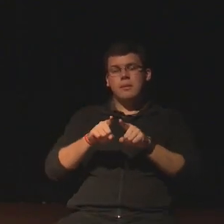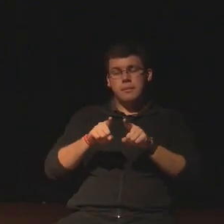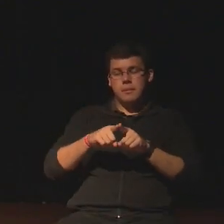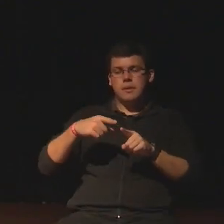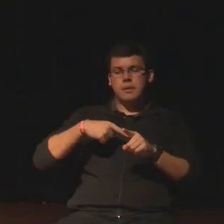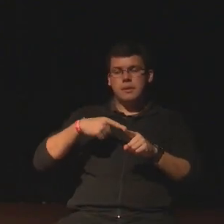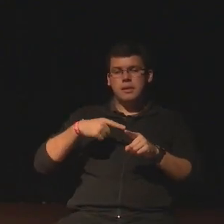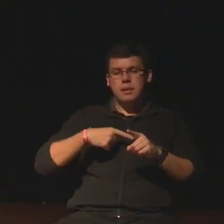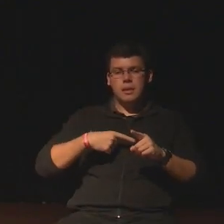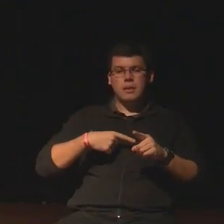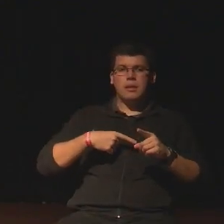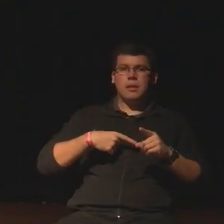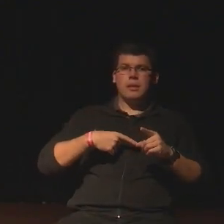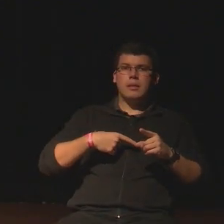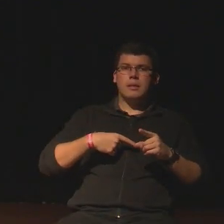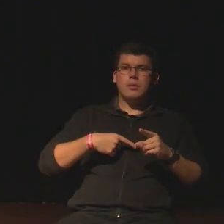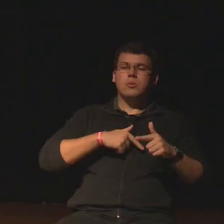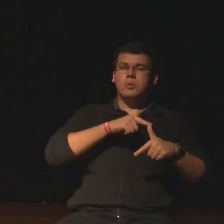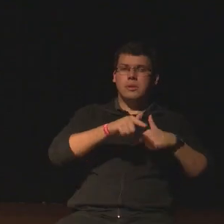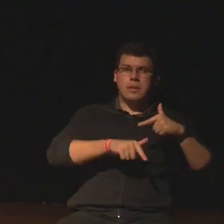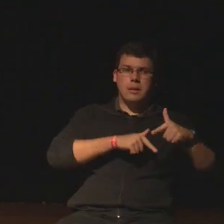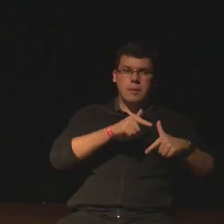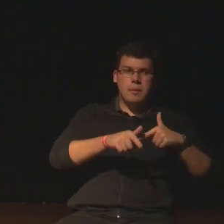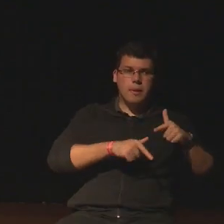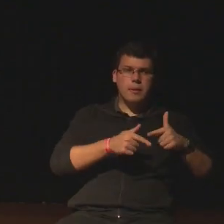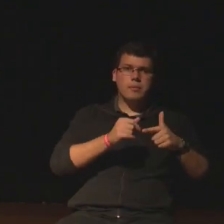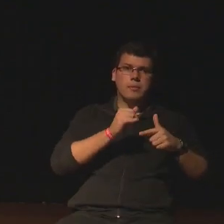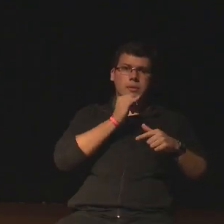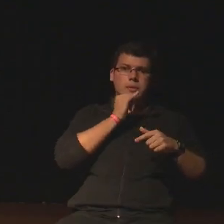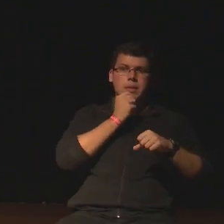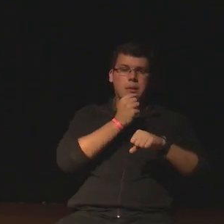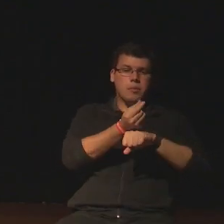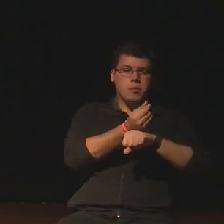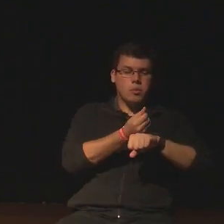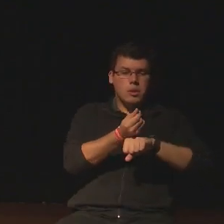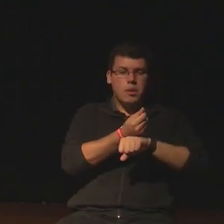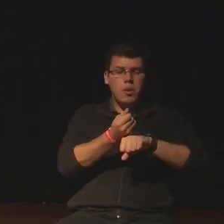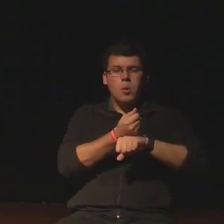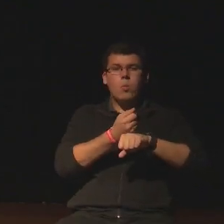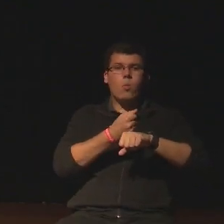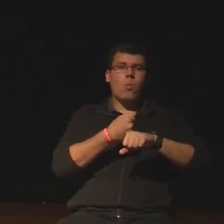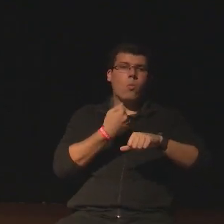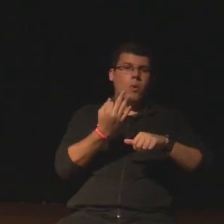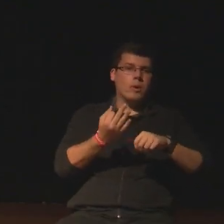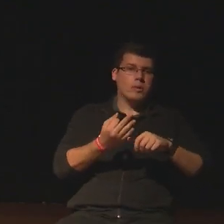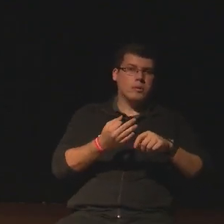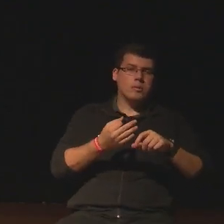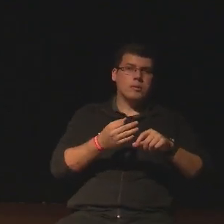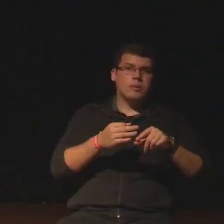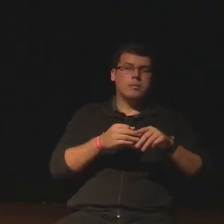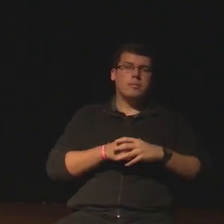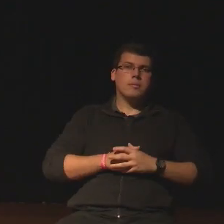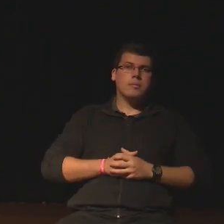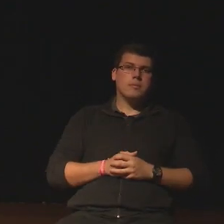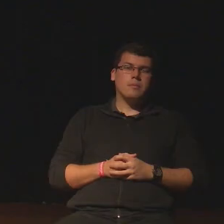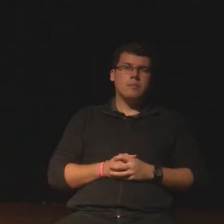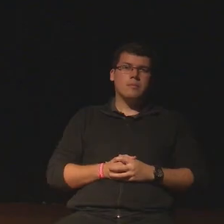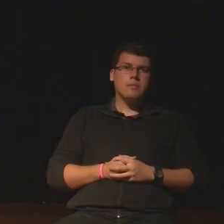que fazer uma estimativa de orçamento e todas as ações que vão ser feitas para a resolução